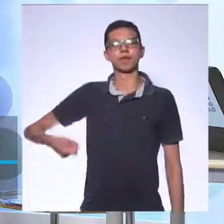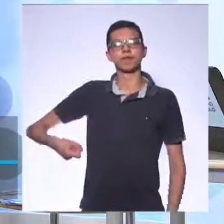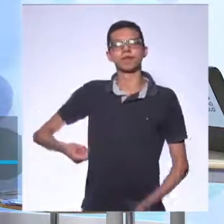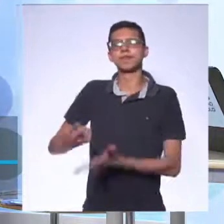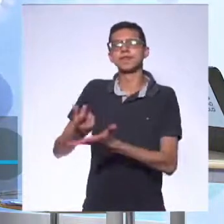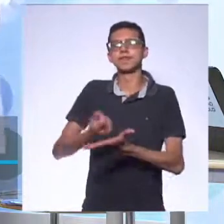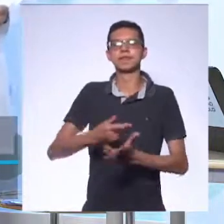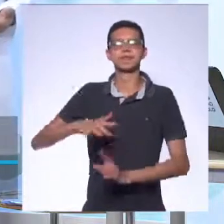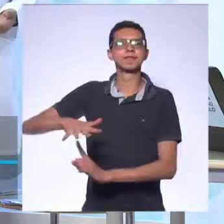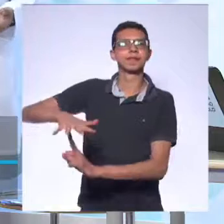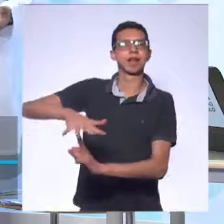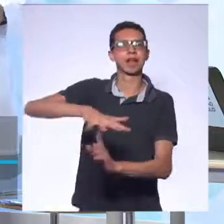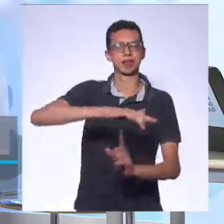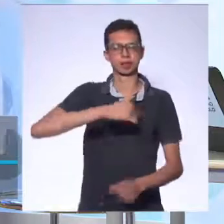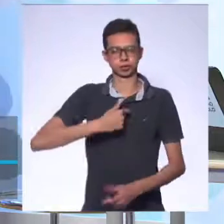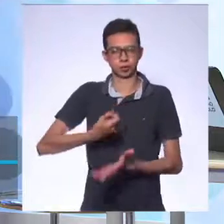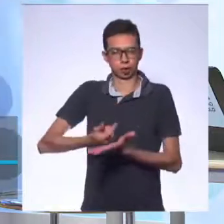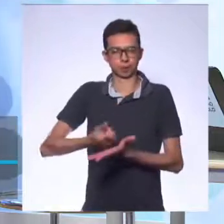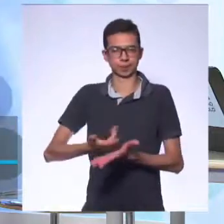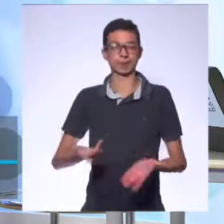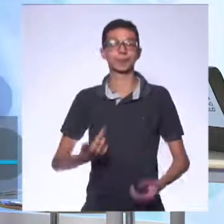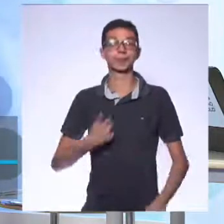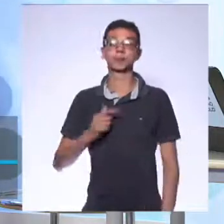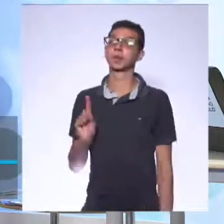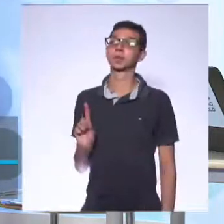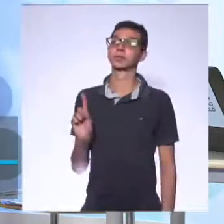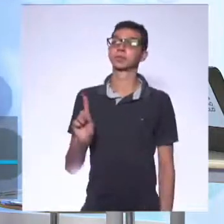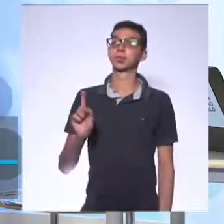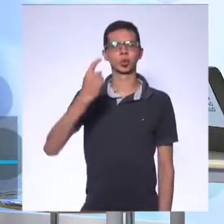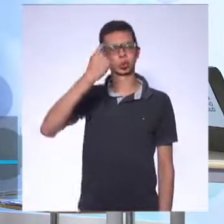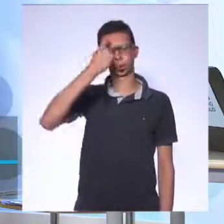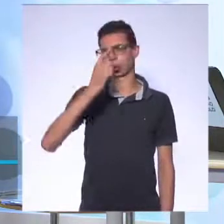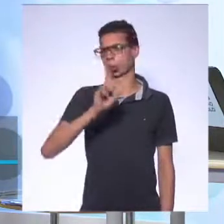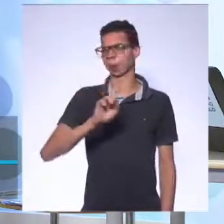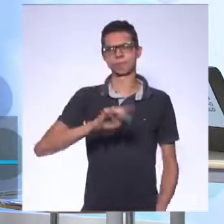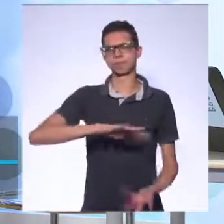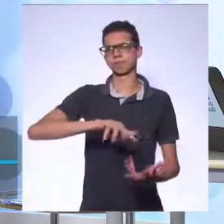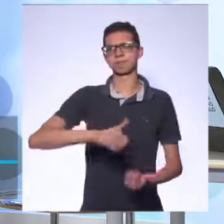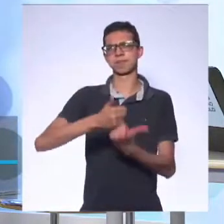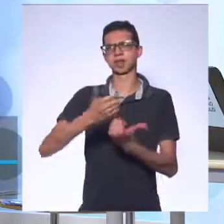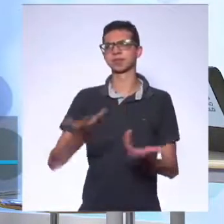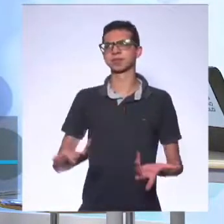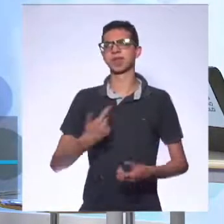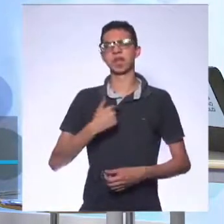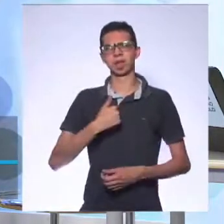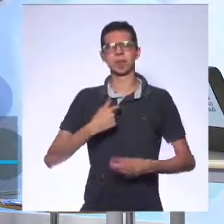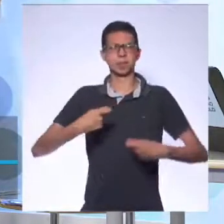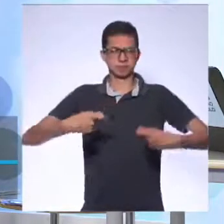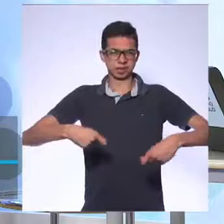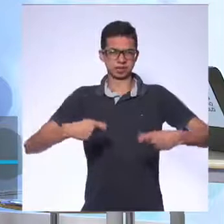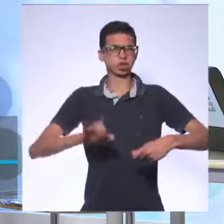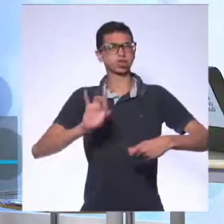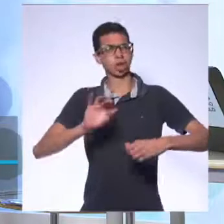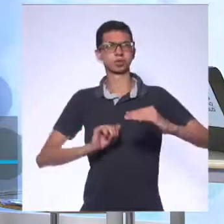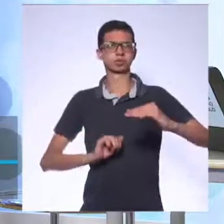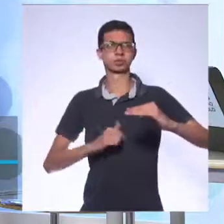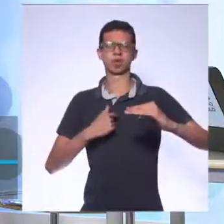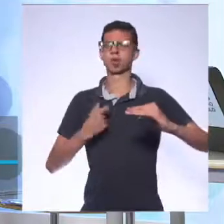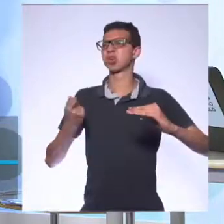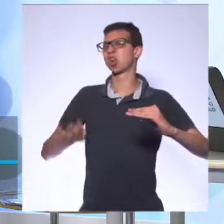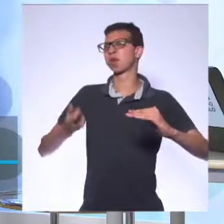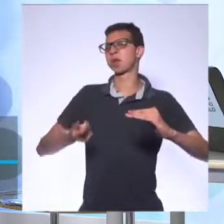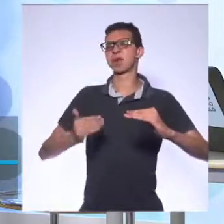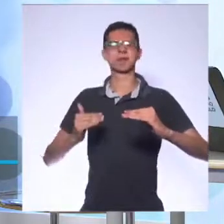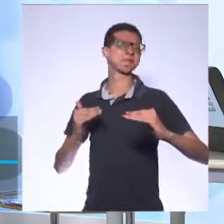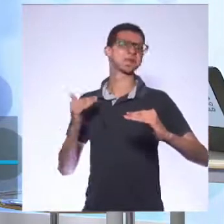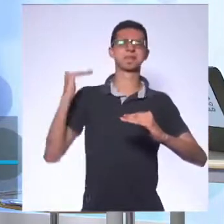né? Aí eu não penso assim de maneira sustentável. Compro além do que eu preciso, desperdiço. Olha só, gente,